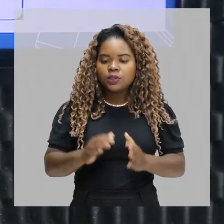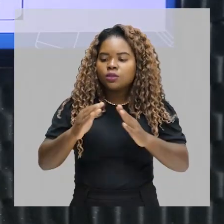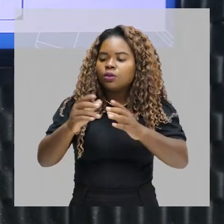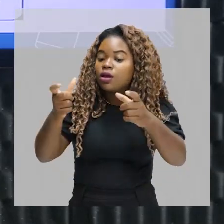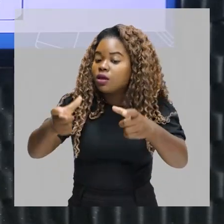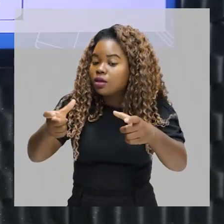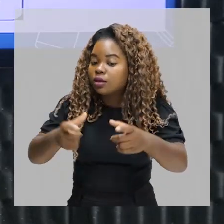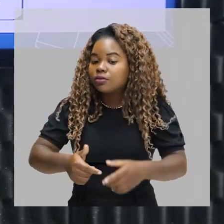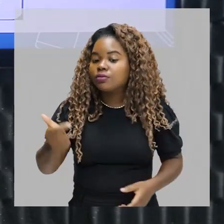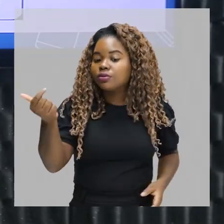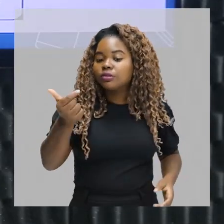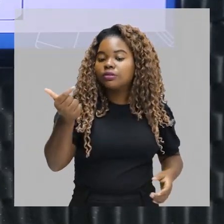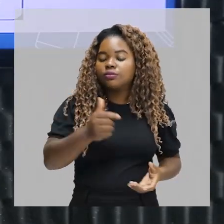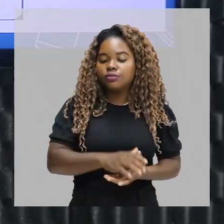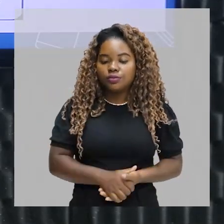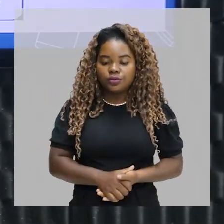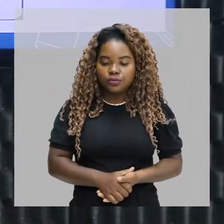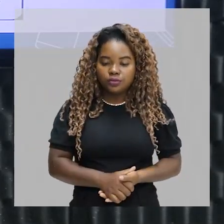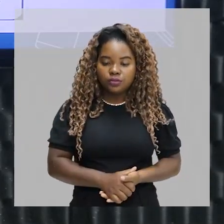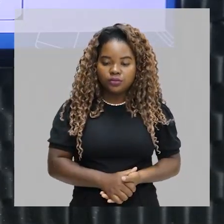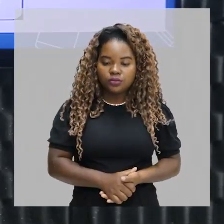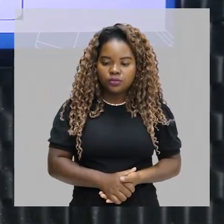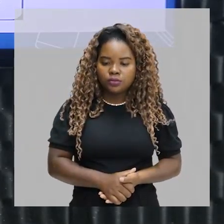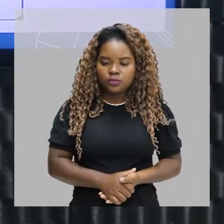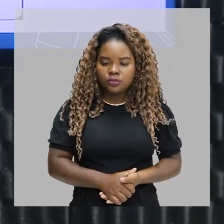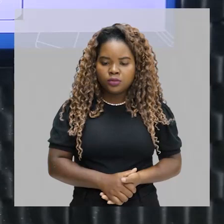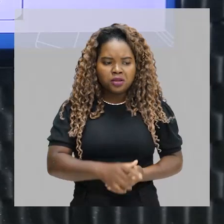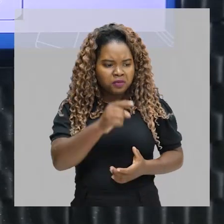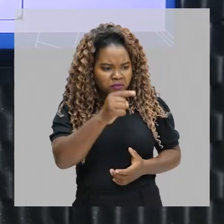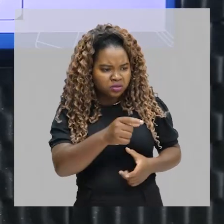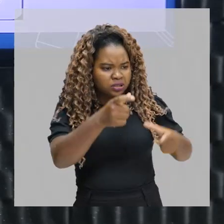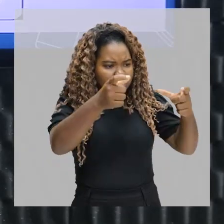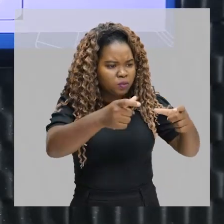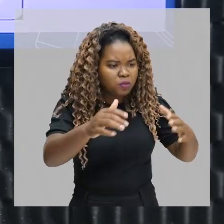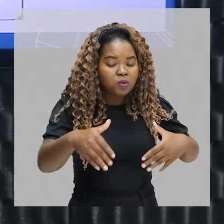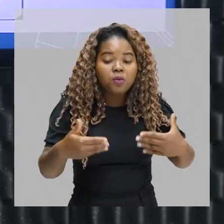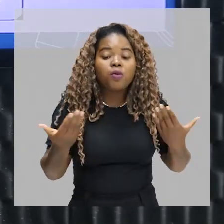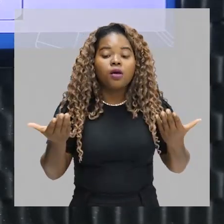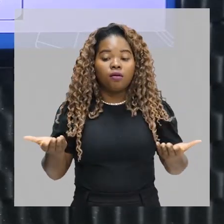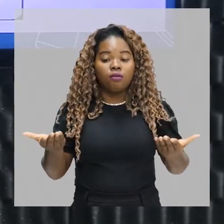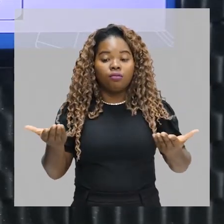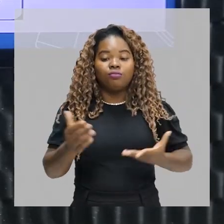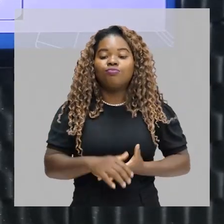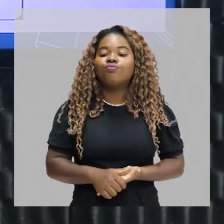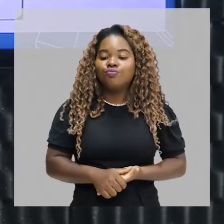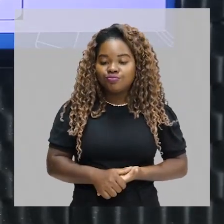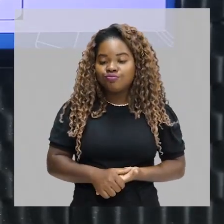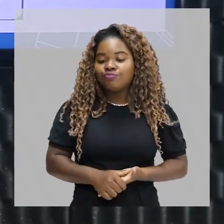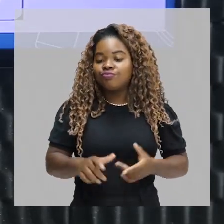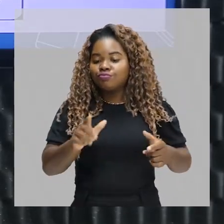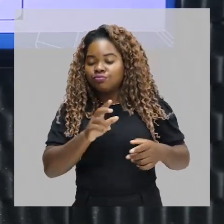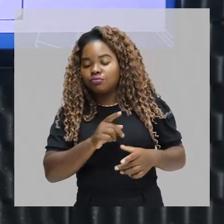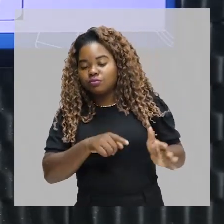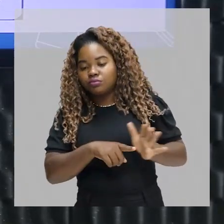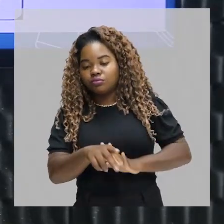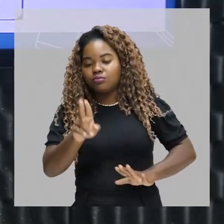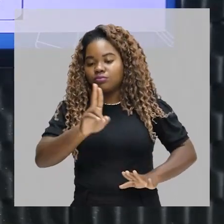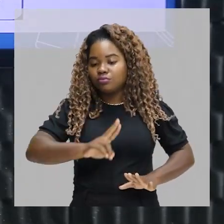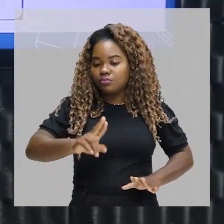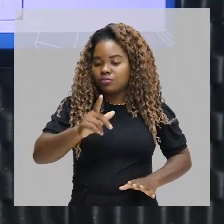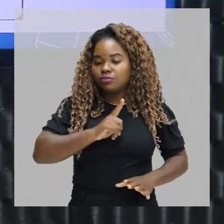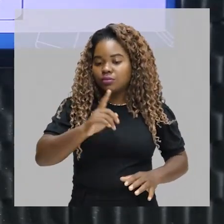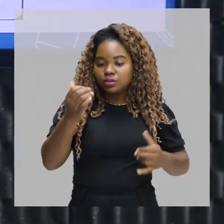mora. Where did you go? Para onde você foi? Tá? Então, são perguntas que eu utilizo para obter uma